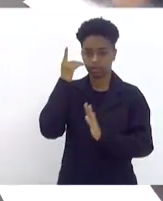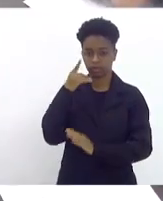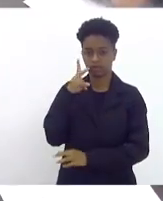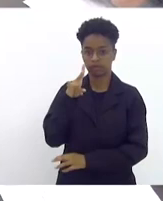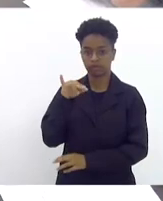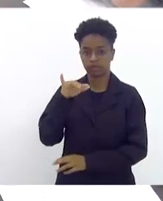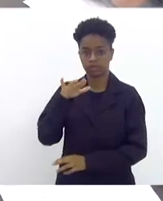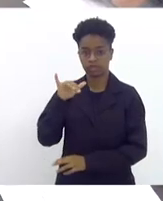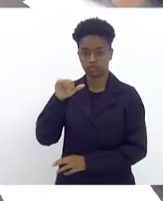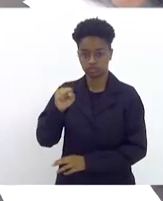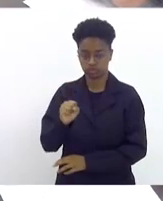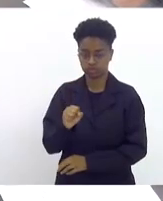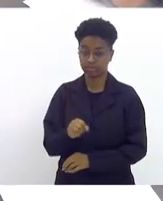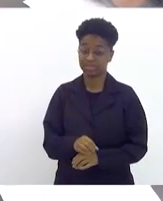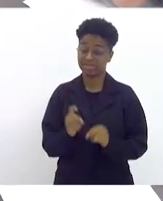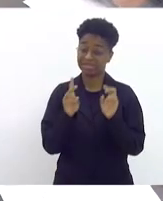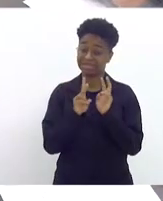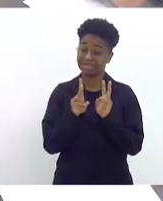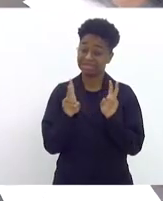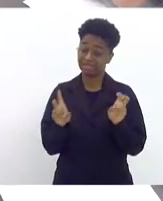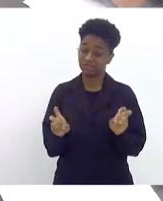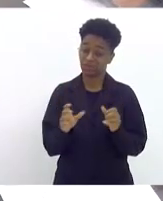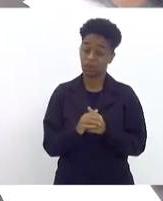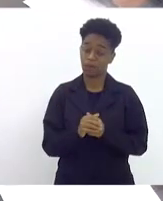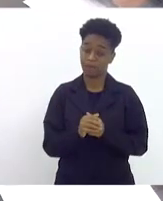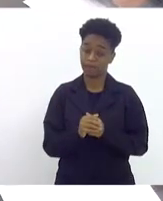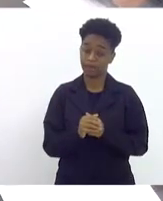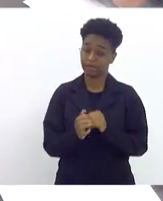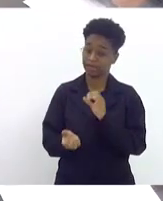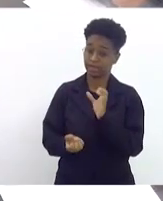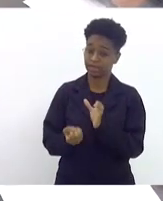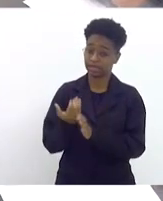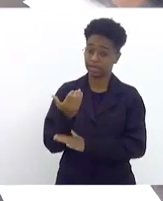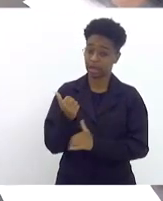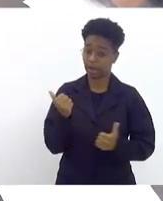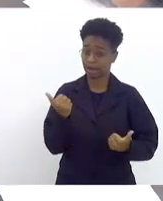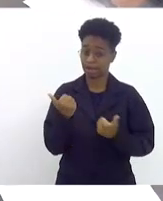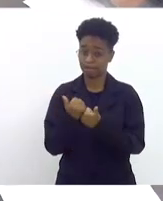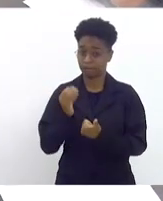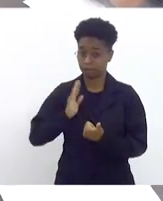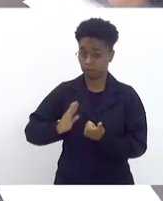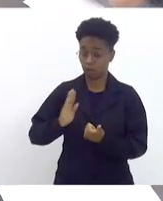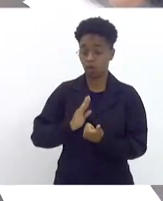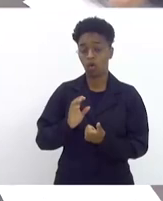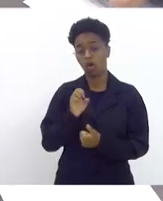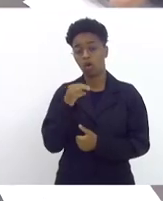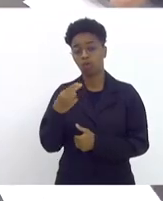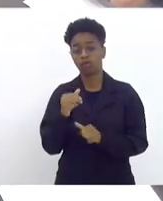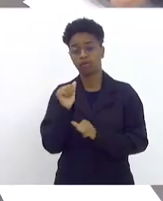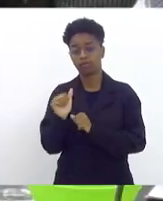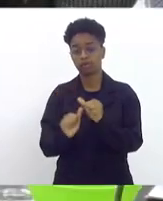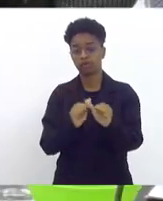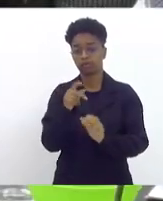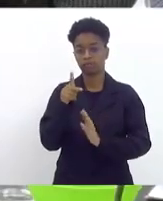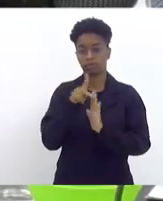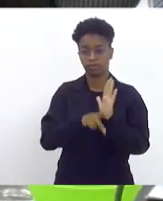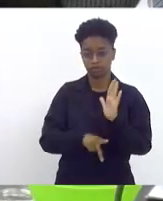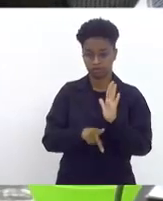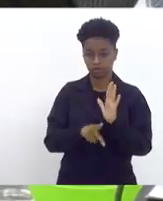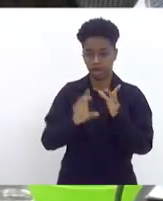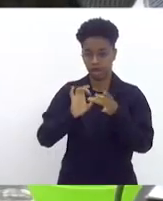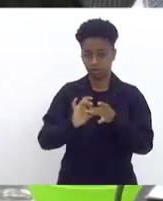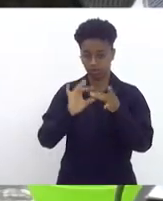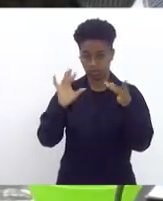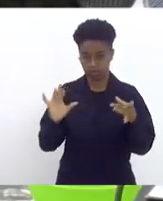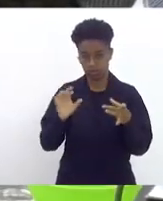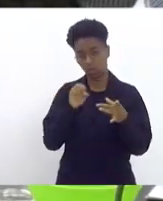a questão sobre a instituição de benefício transformação do projeto em